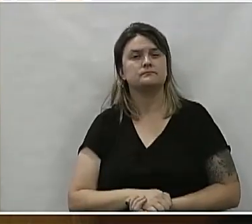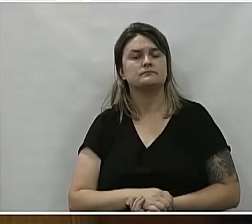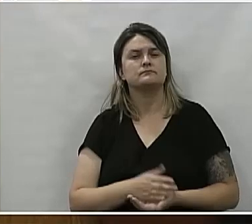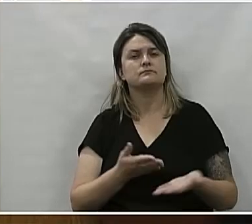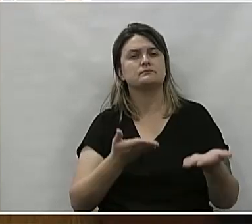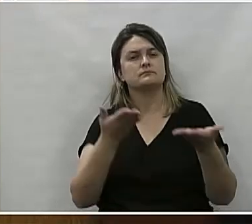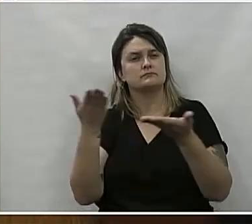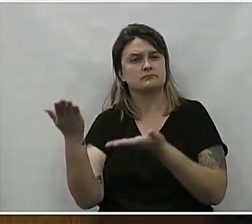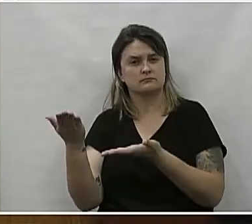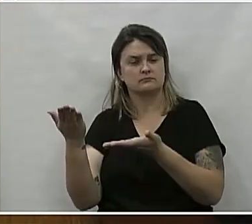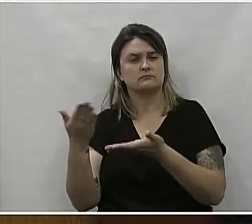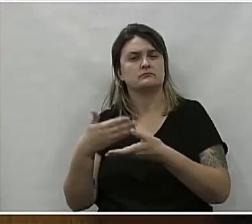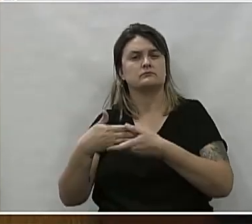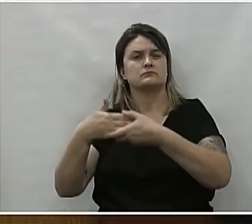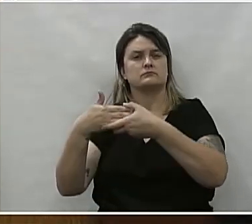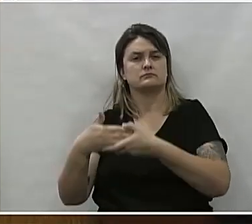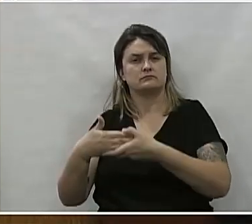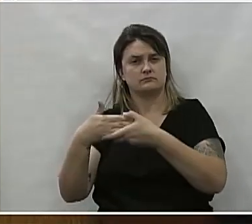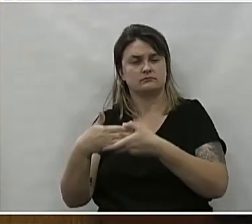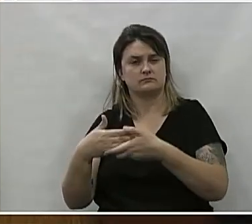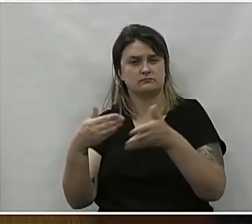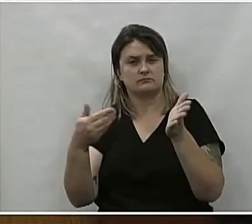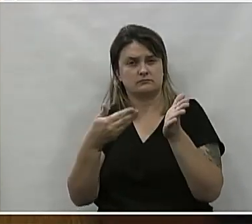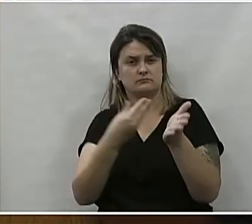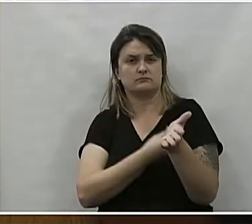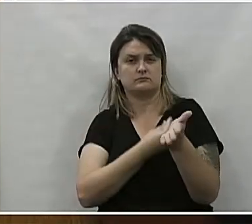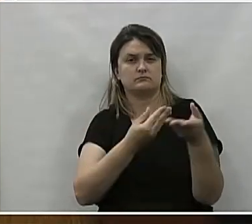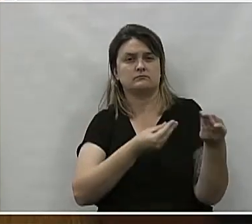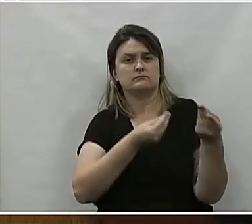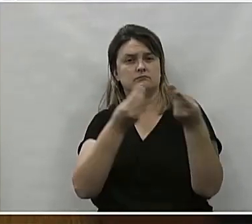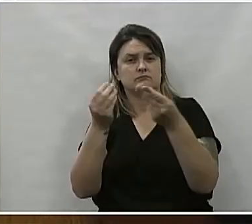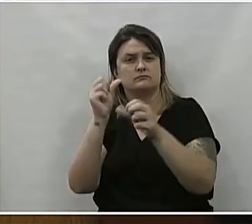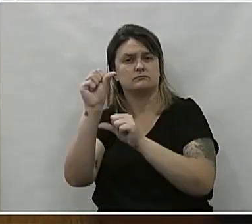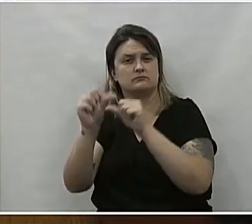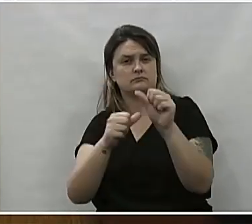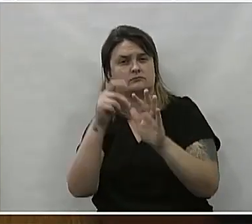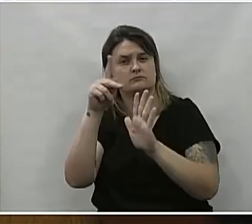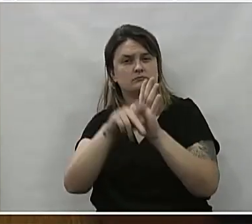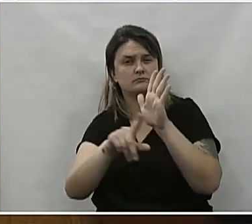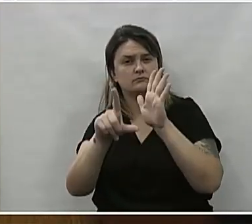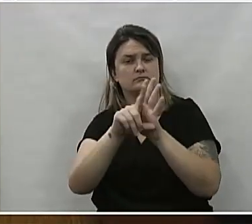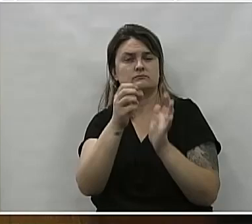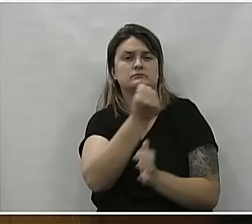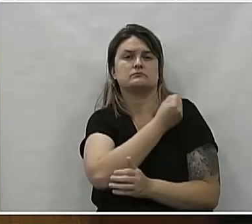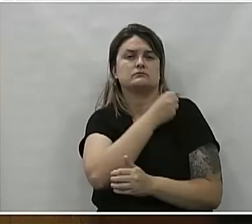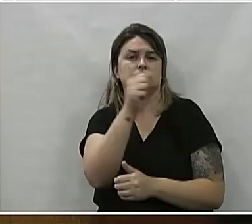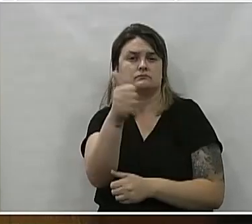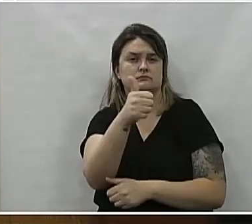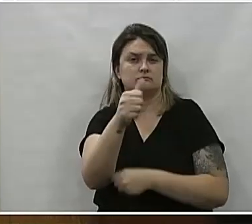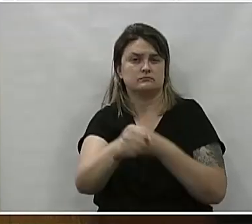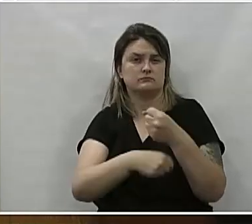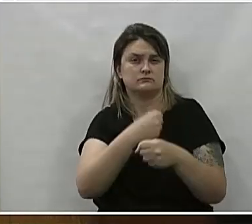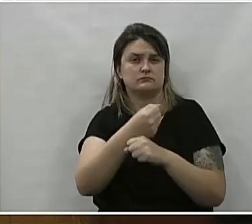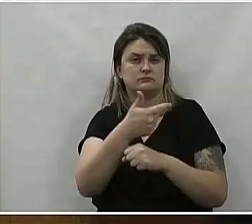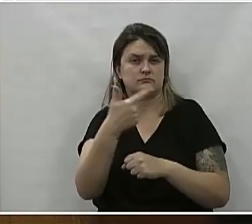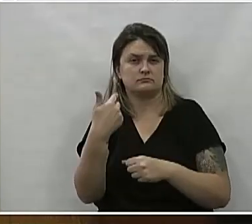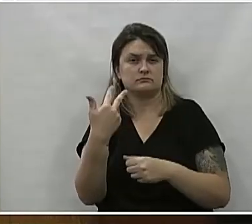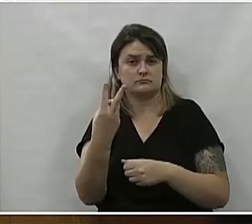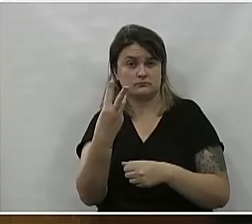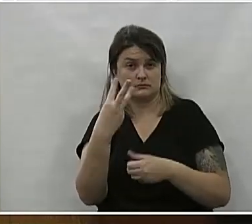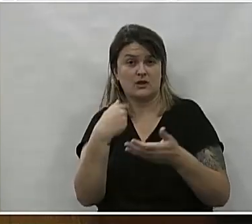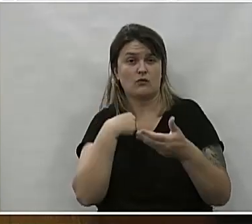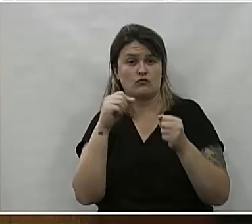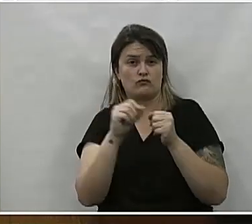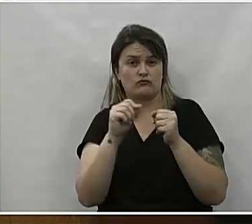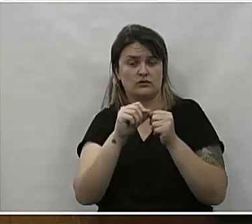Prezado senhor, ao cumprimentá-lo pelo presente Encaminho alteração do projeto de lei ordinária número 11 de 2023 de minha autoria